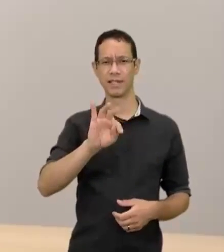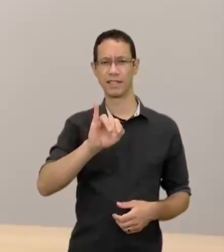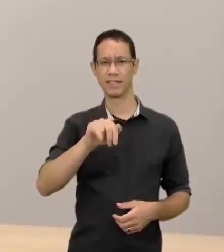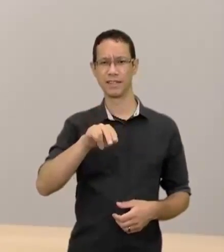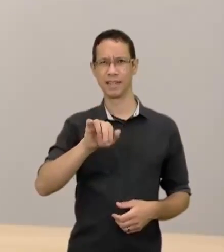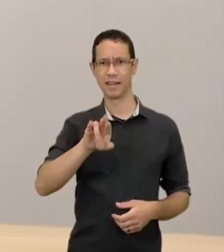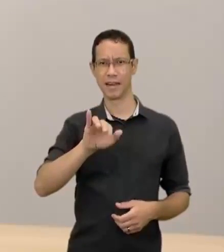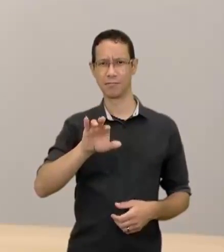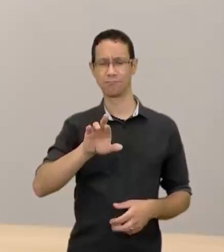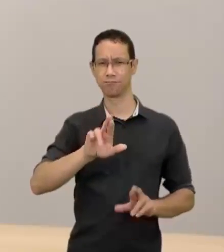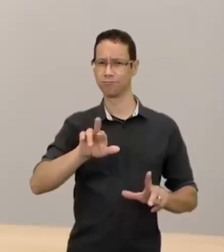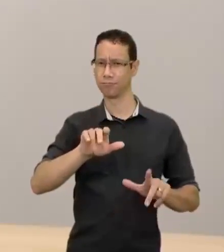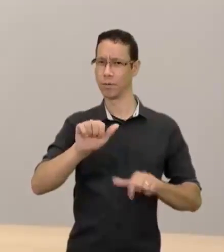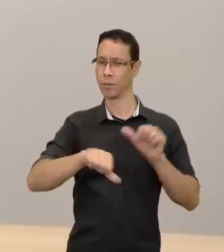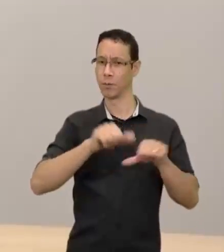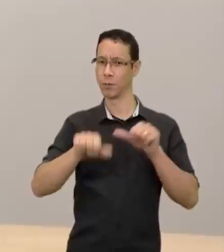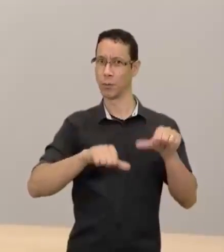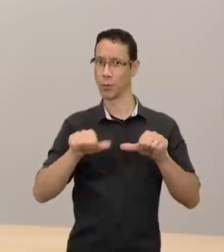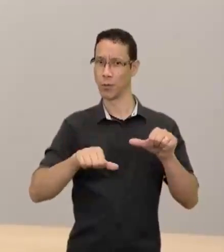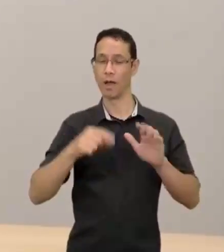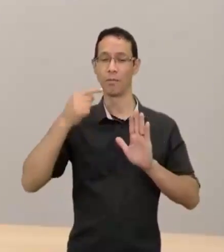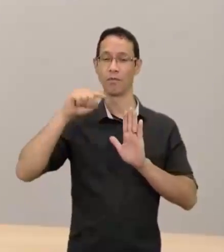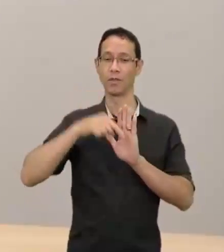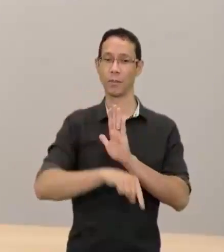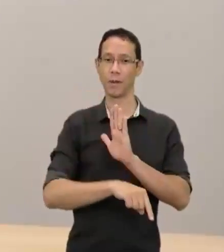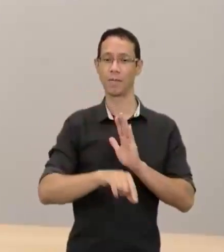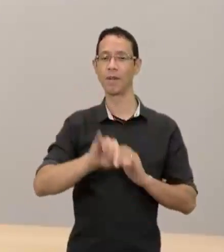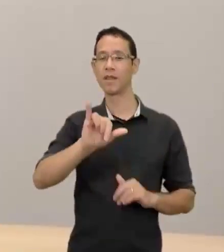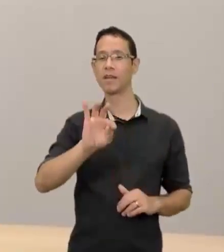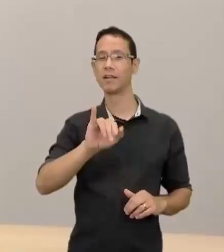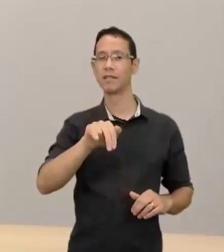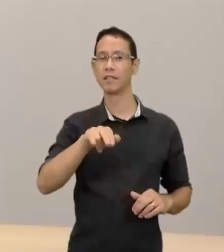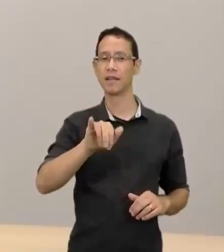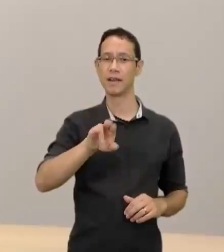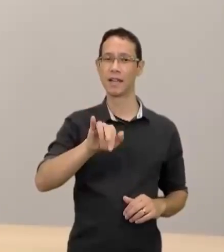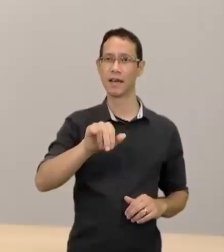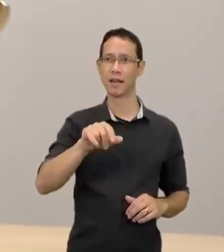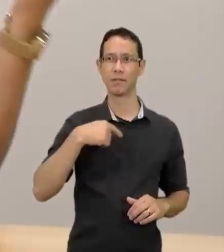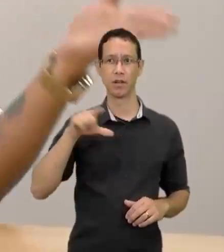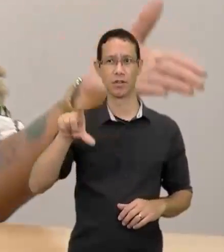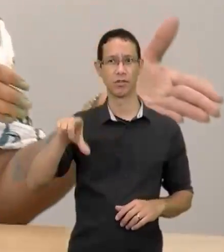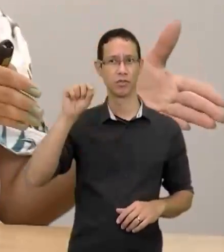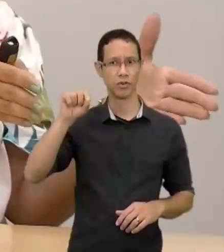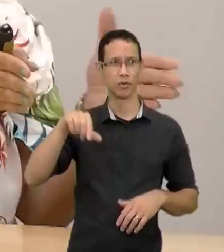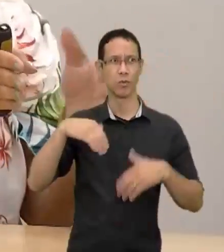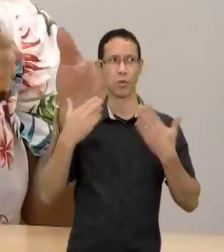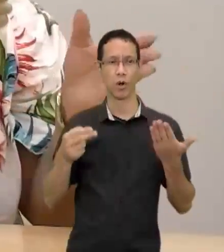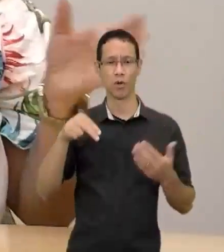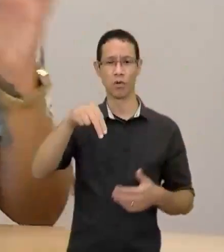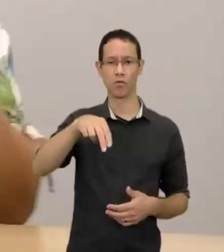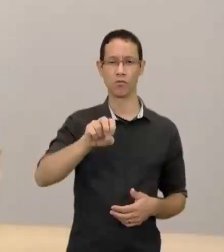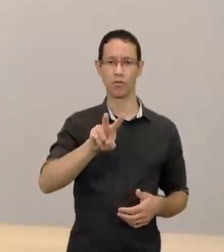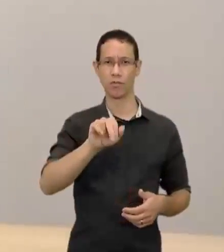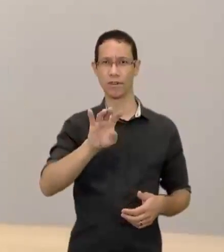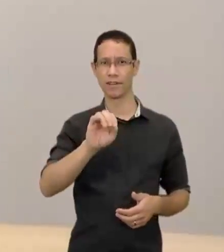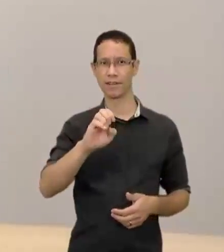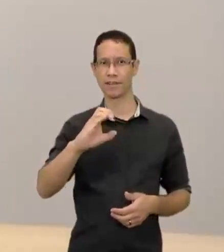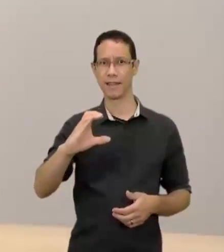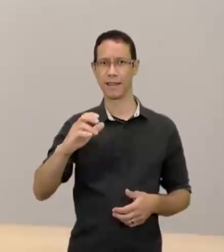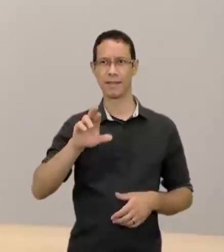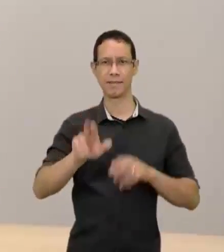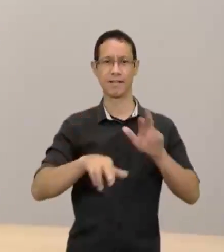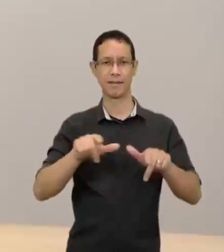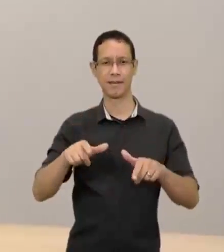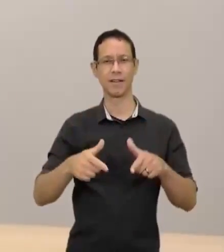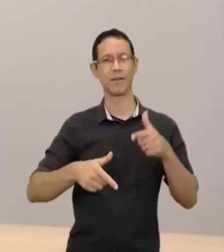são os aprofundamentos. Itinerário é quando você escolhe se você vai fazer essa questão dos aprofundamentos ou Novatec, né? Então são